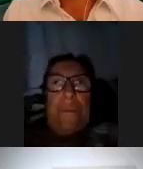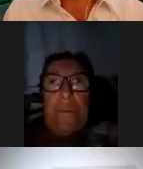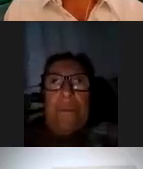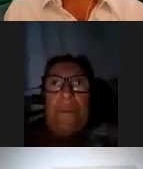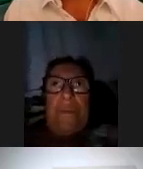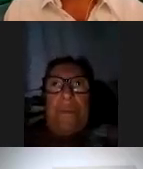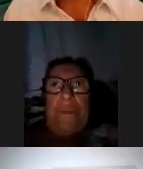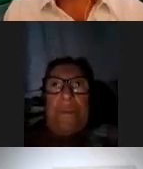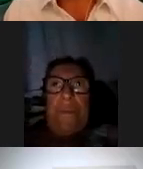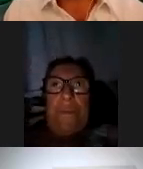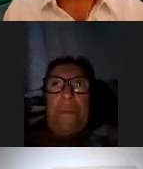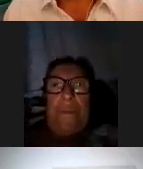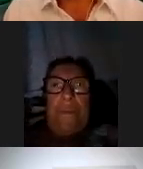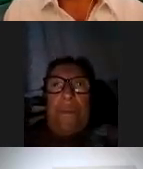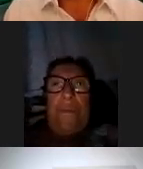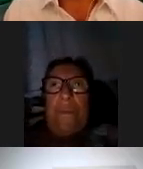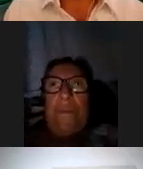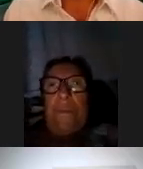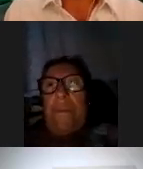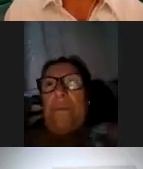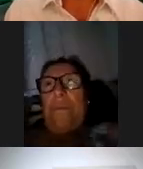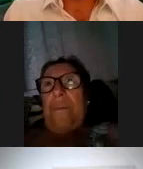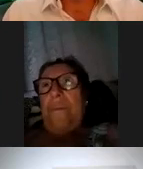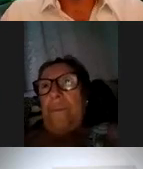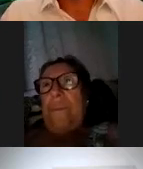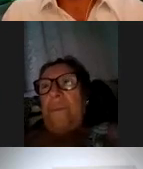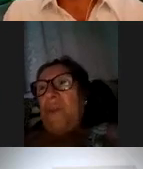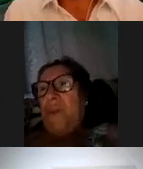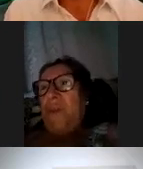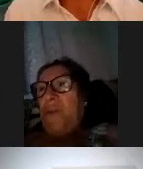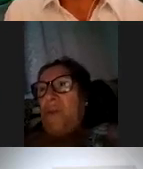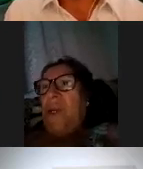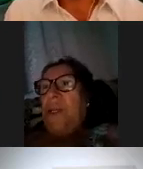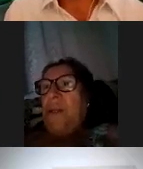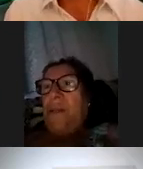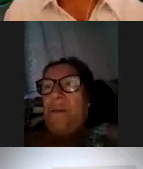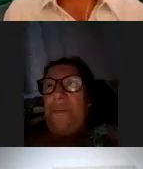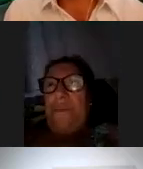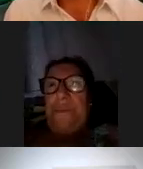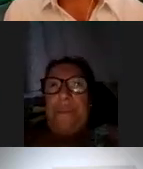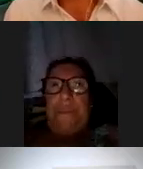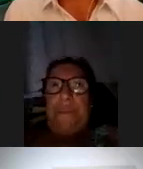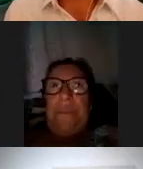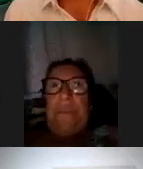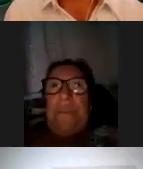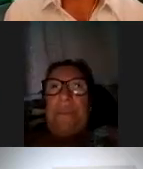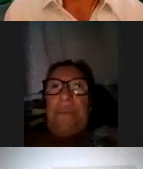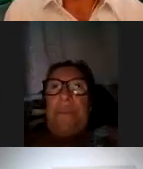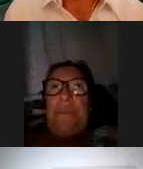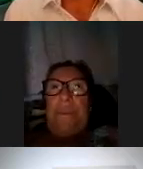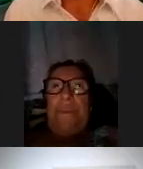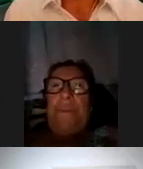de uma série de termos, de frágil, de fraquinho. Essa linguagem, essas palavras que nós